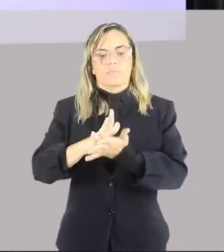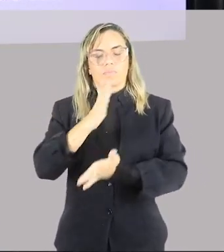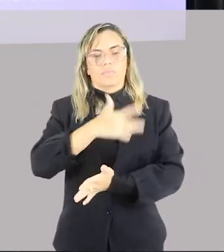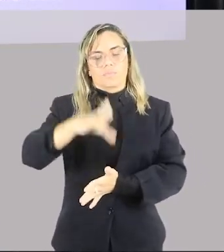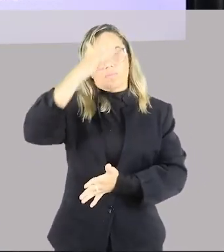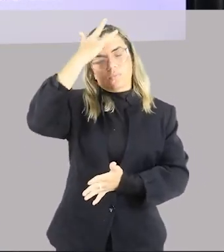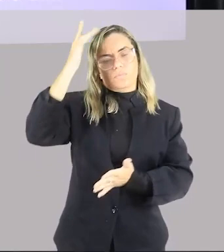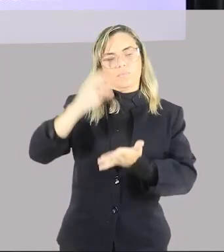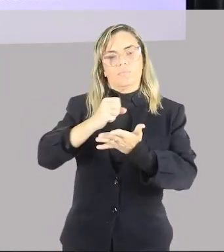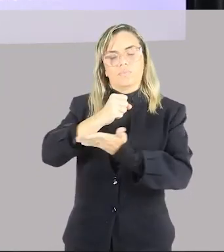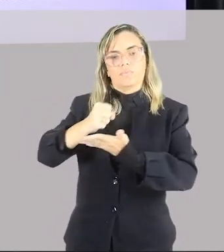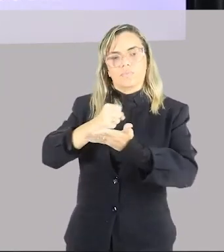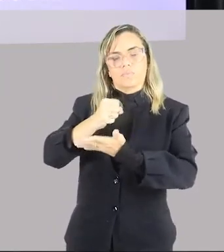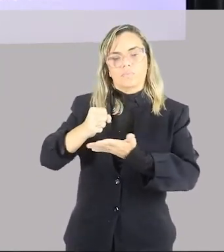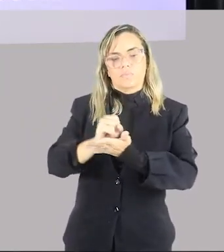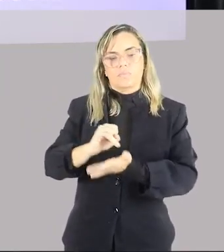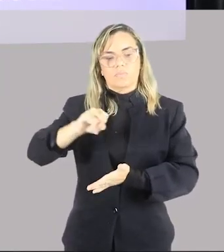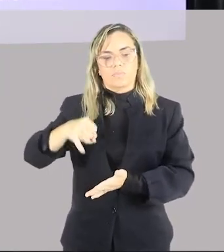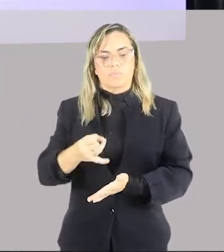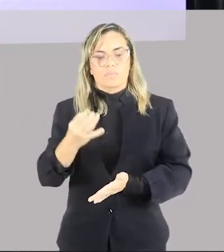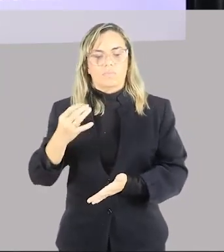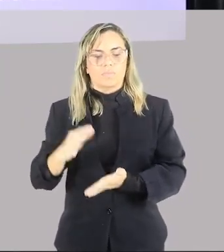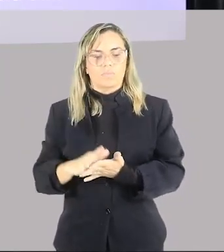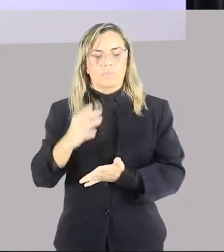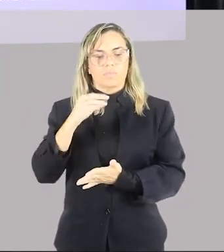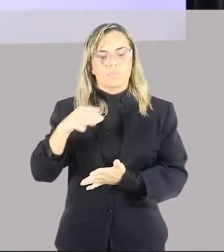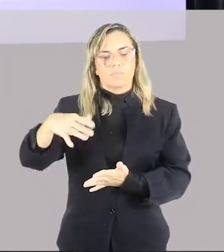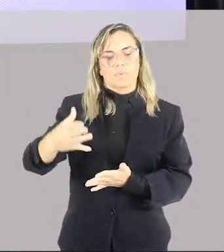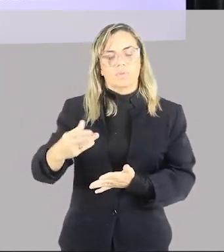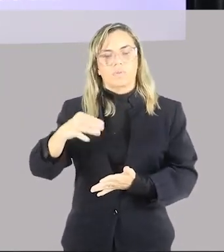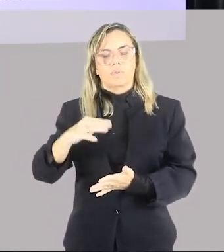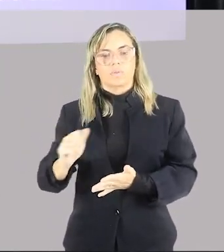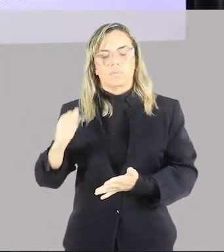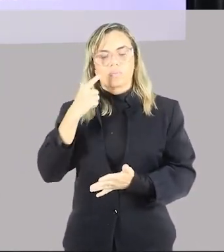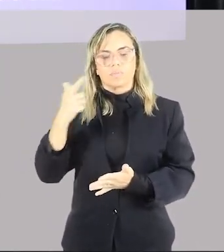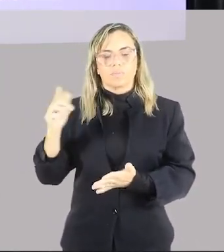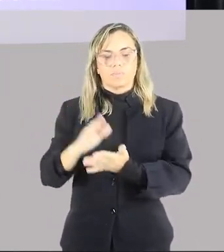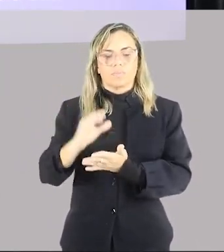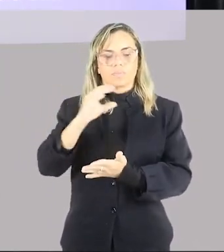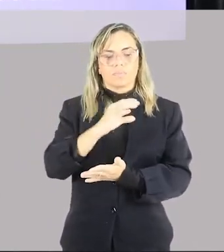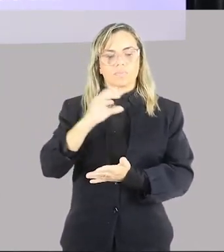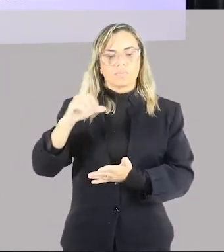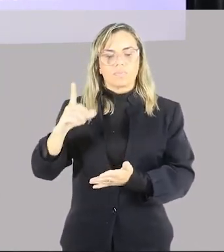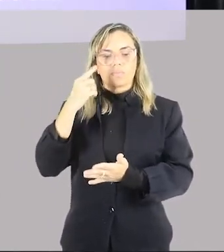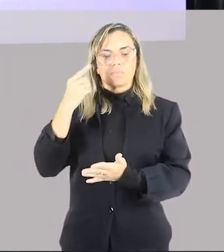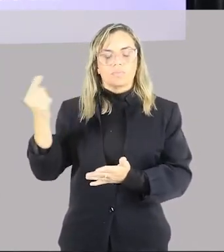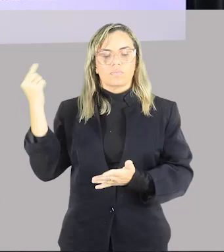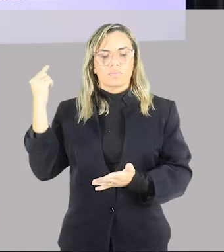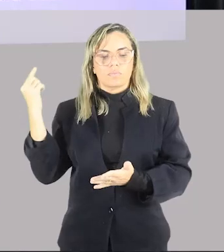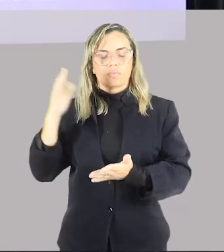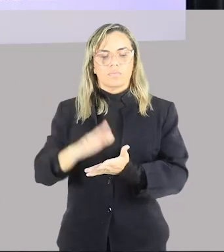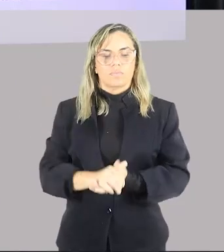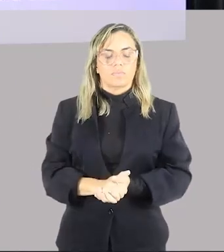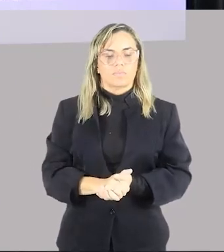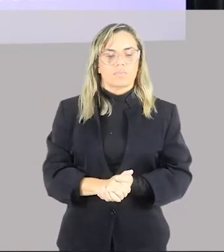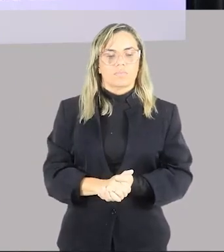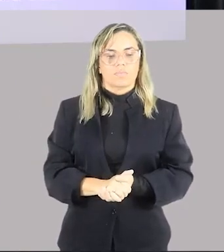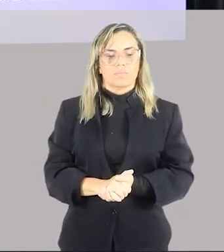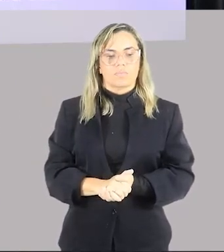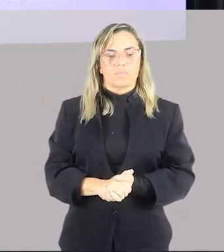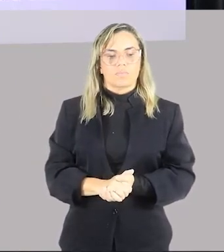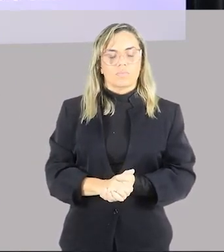com base nos critérios da oportunidade e da conveniência. A classificação, portanto, dos atos vinculados e dos